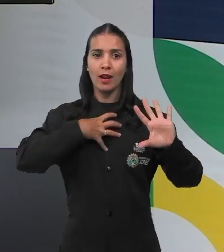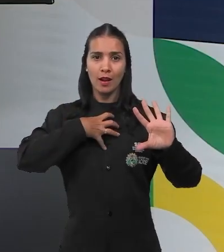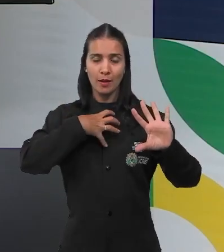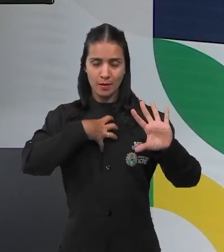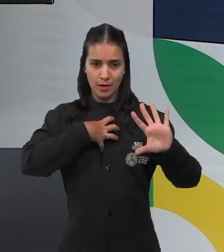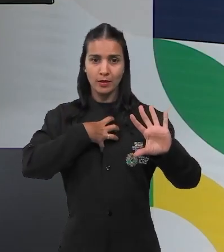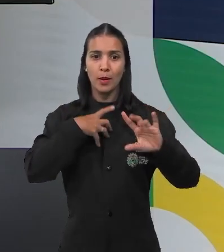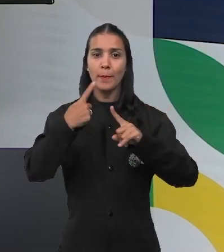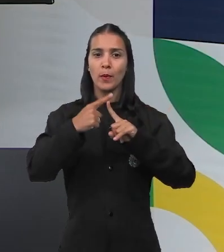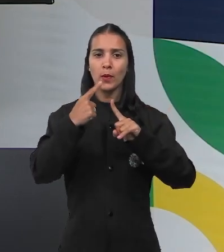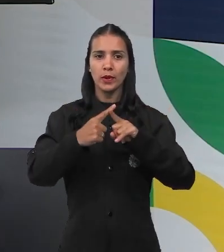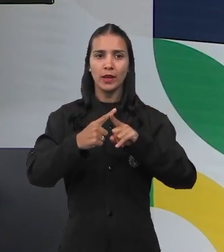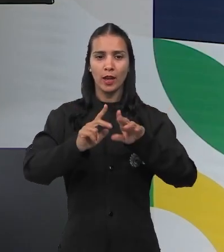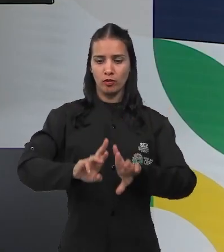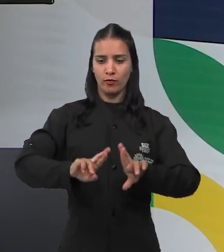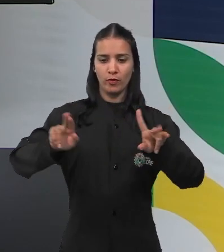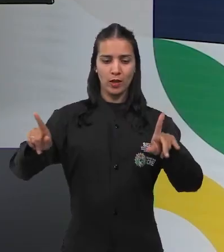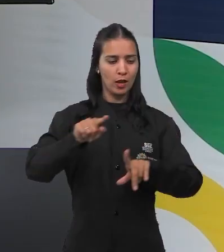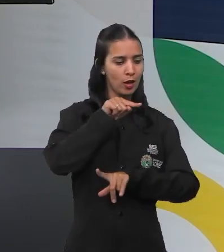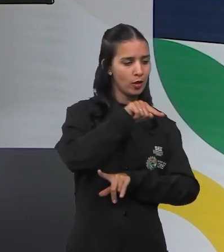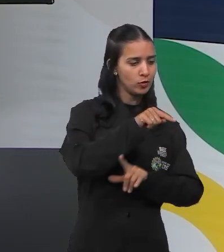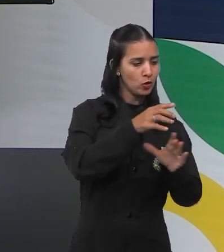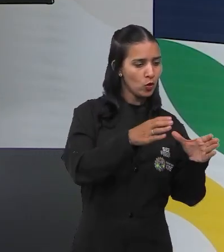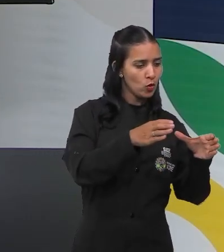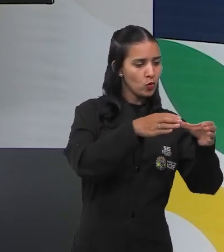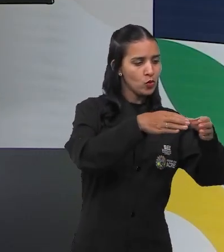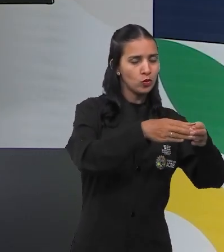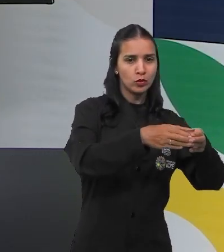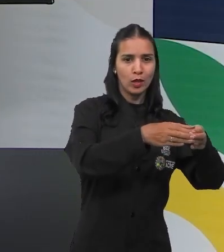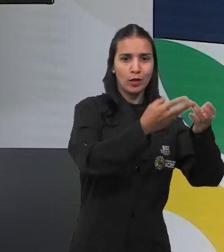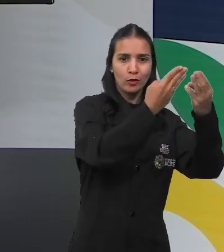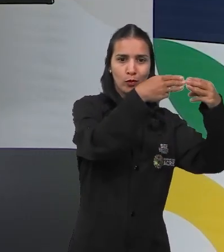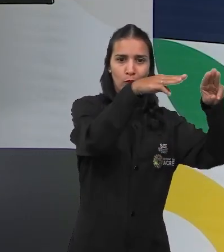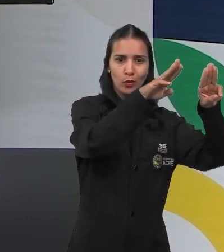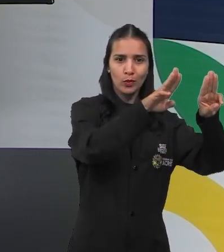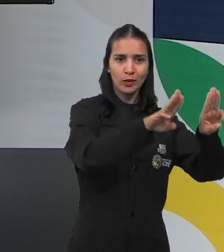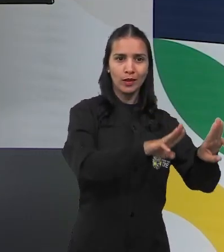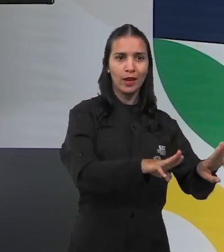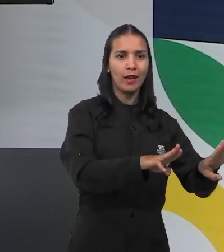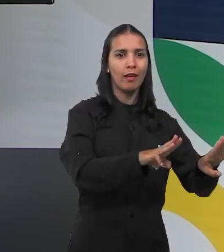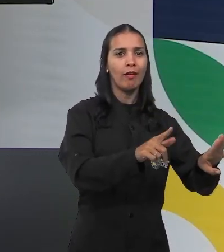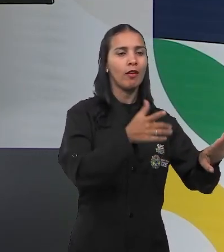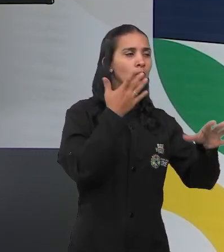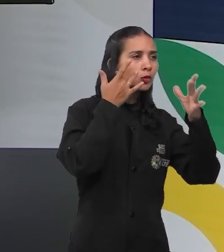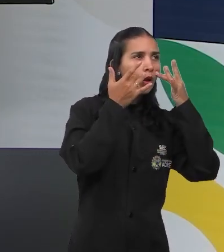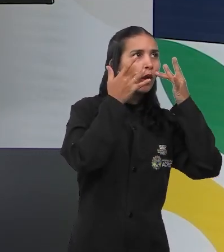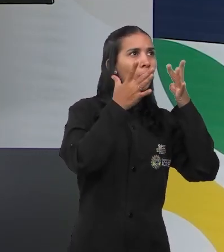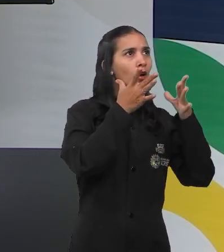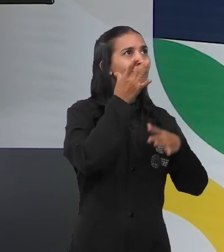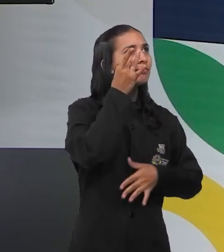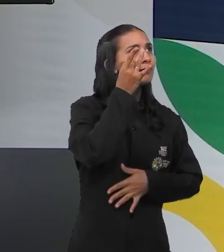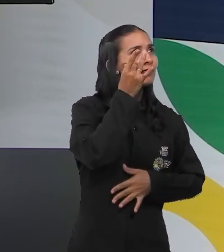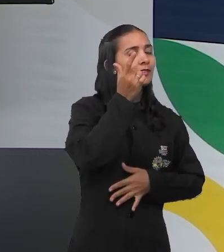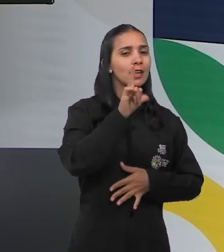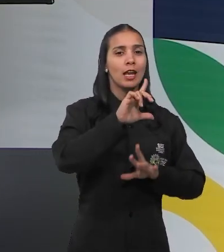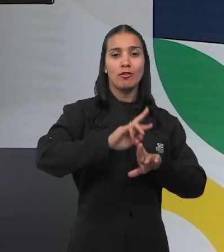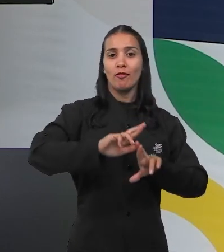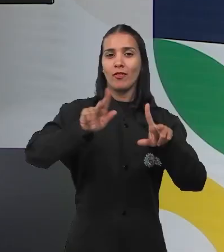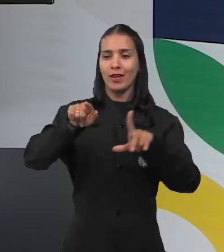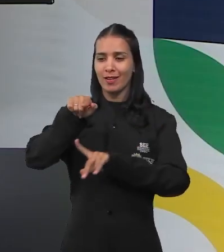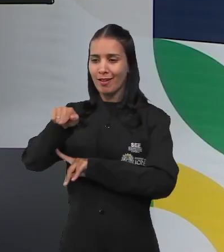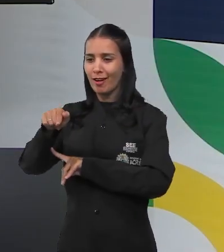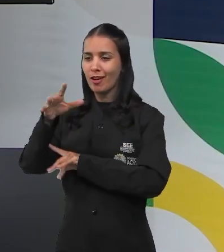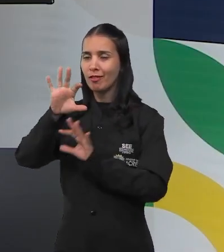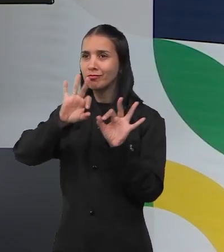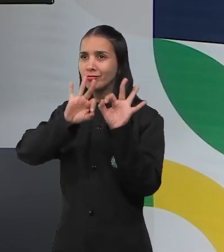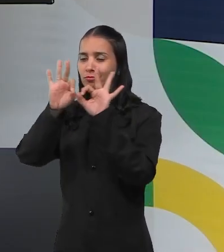mesma emoção de você estar naquela atmosfera do teatro ali, né? Não tem esse mesmo envolvimento. Você está assistindo a partir de uma